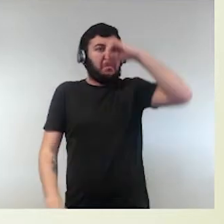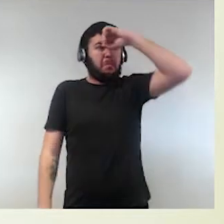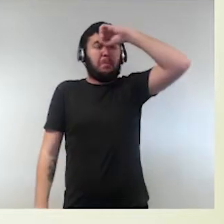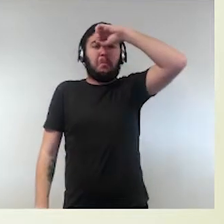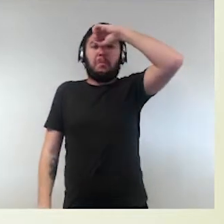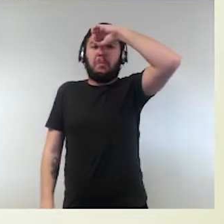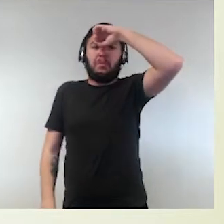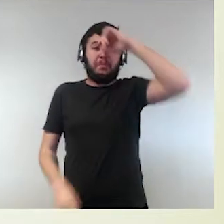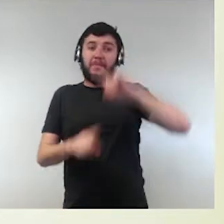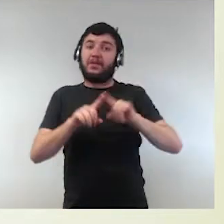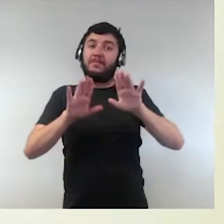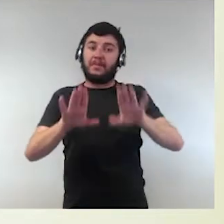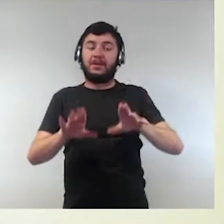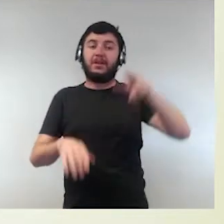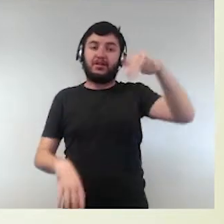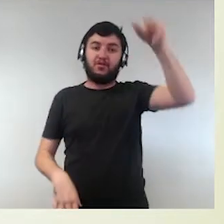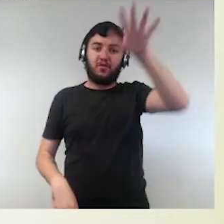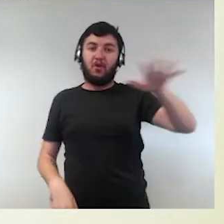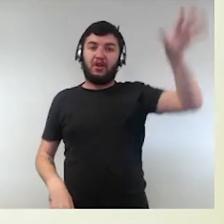ela tem mais